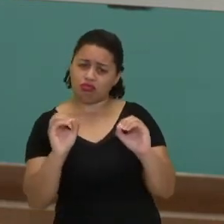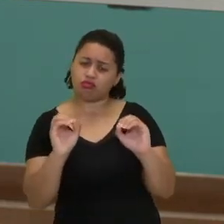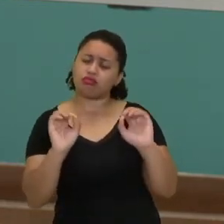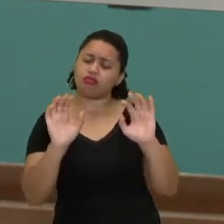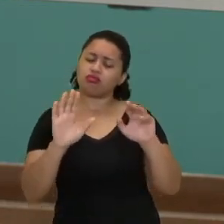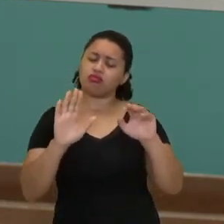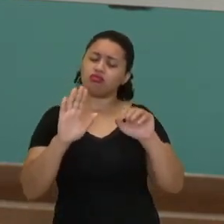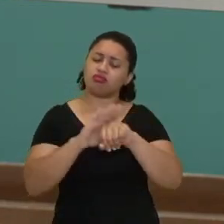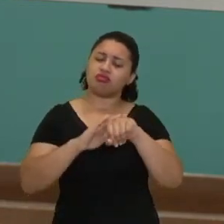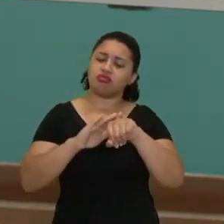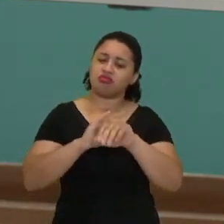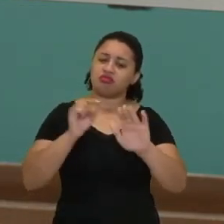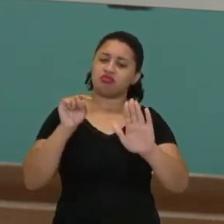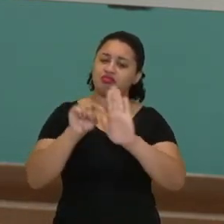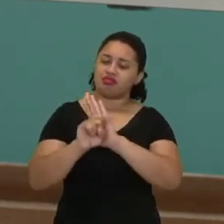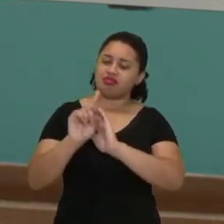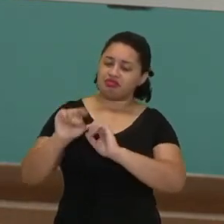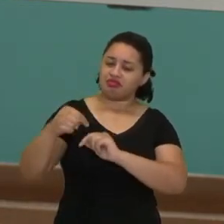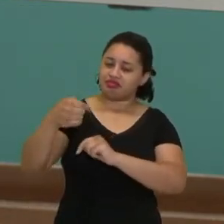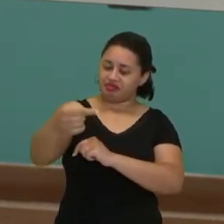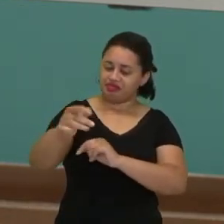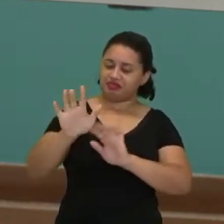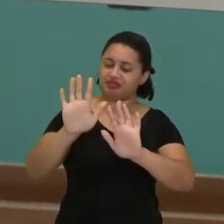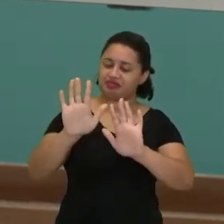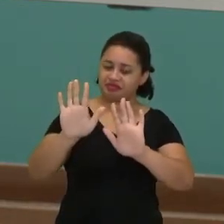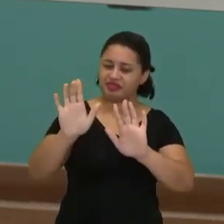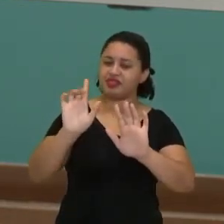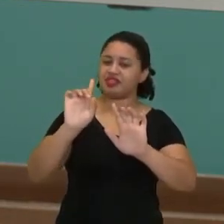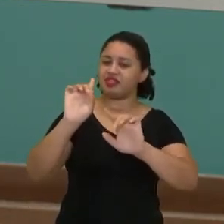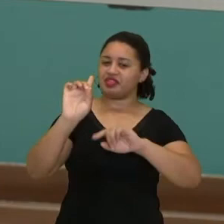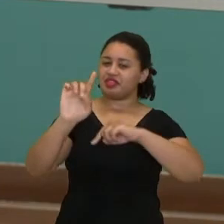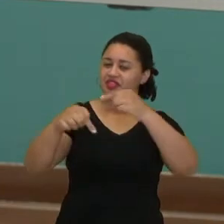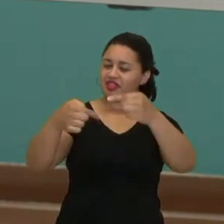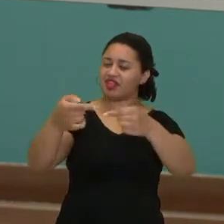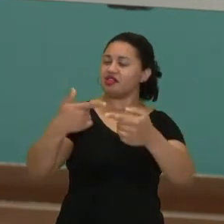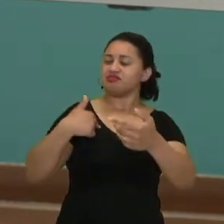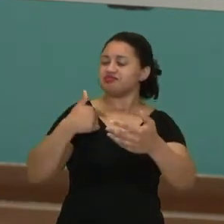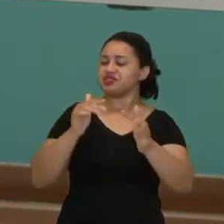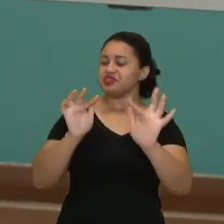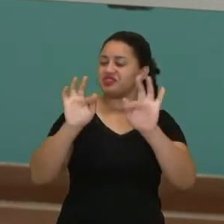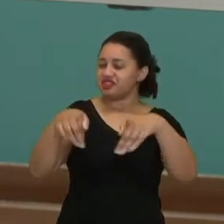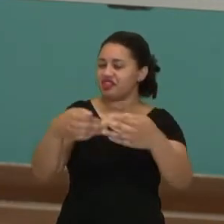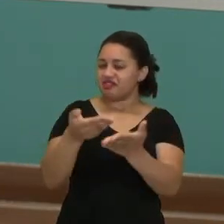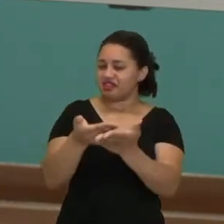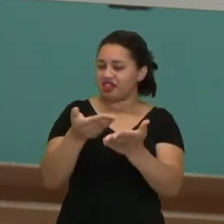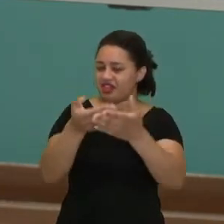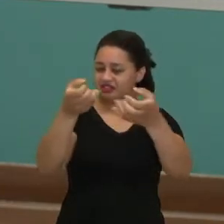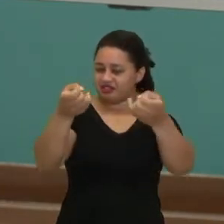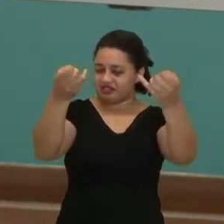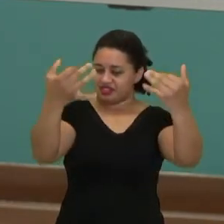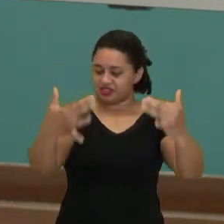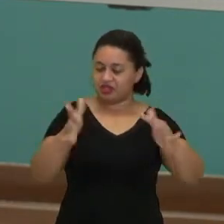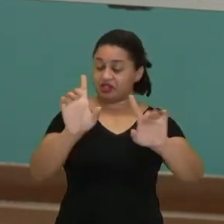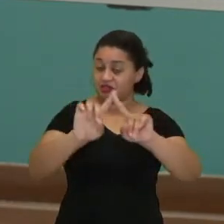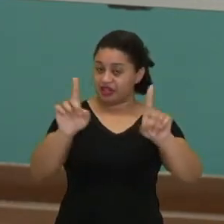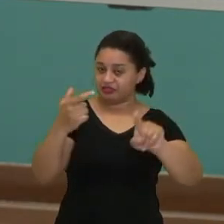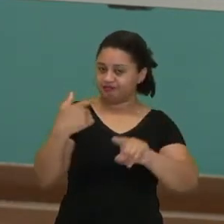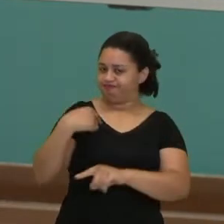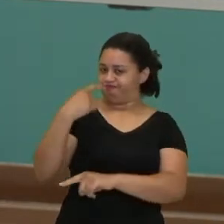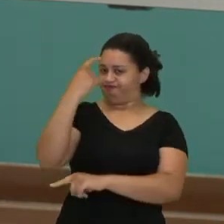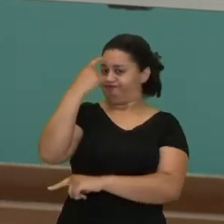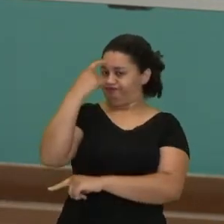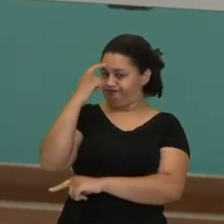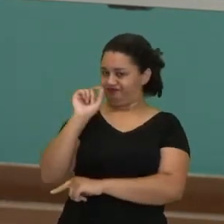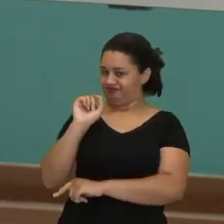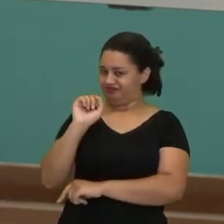um pouquinho mais sobre ela logo depois. Eu vou deixar ela lá para os últimos momentos da aula, mas guarda na memória, ok?